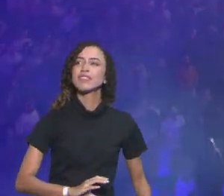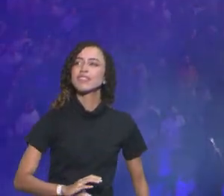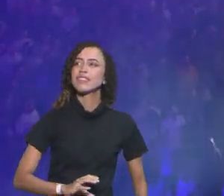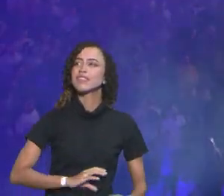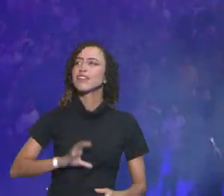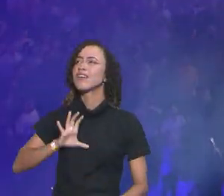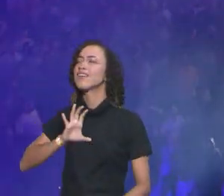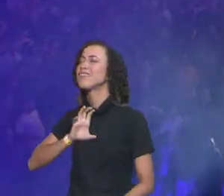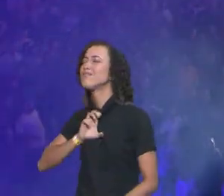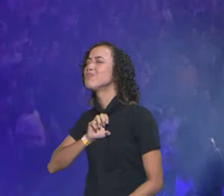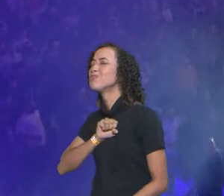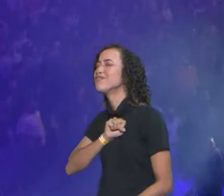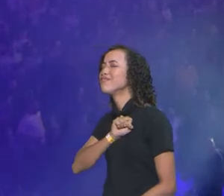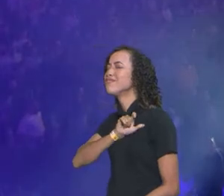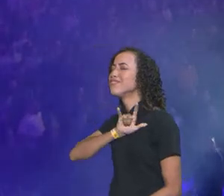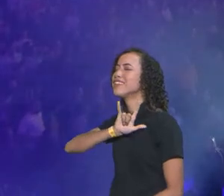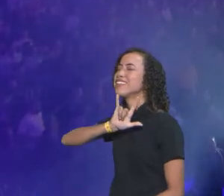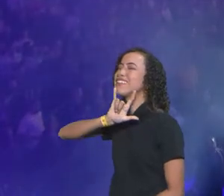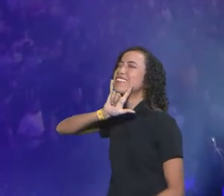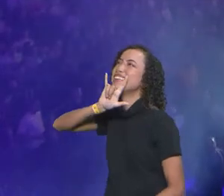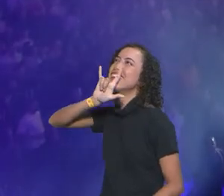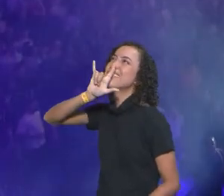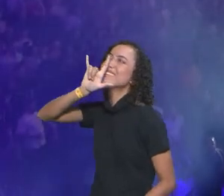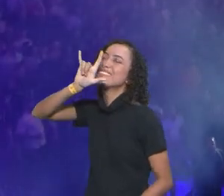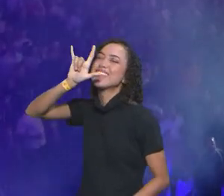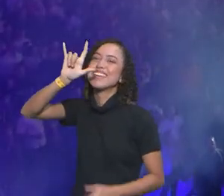eu te amo